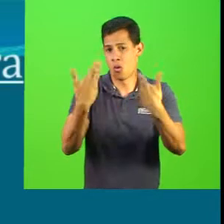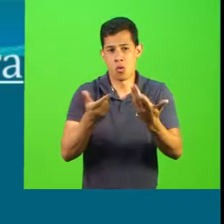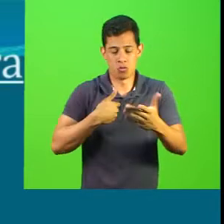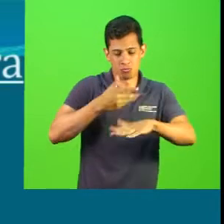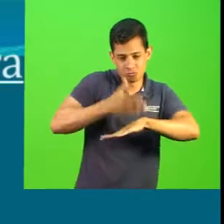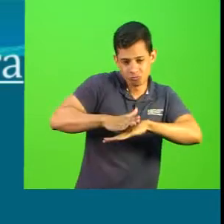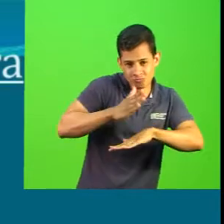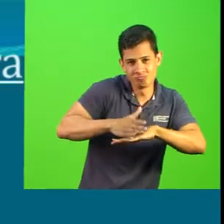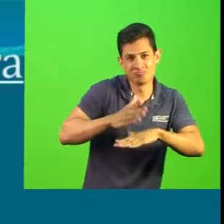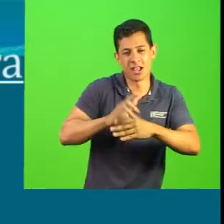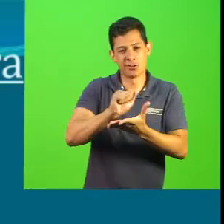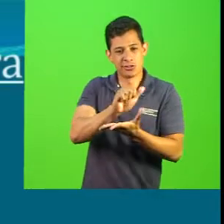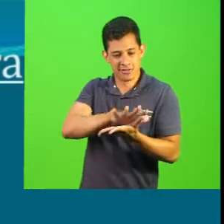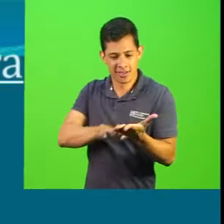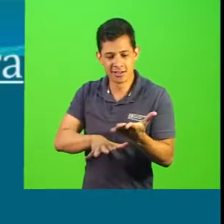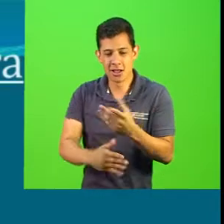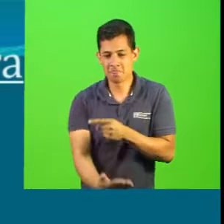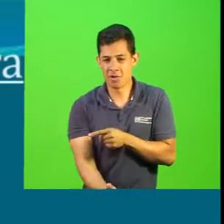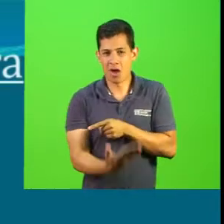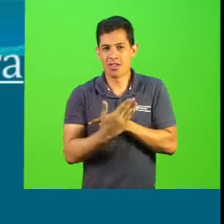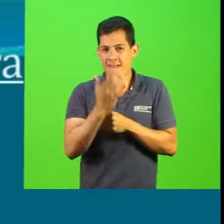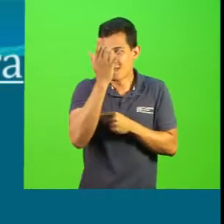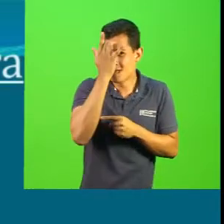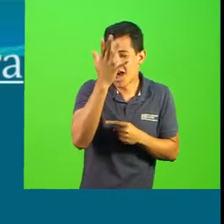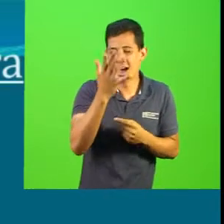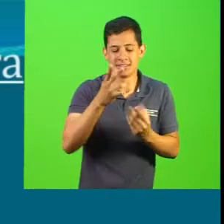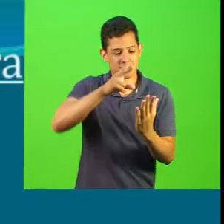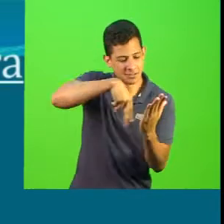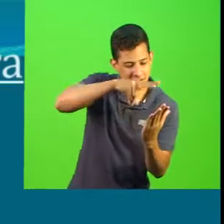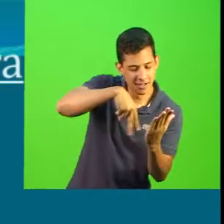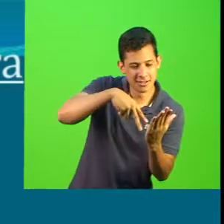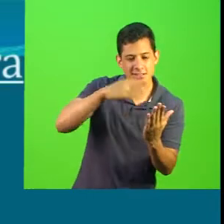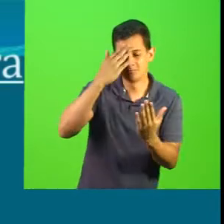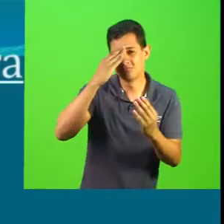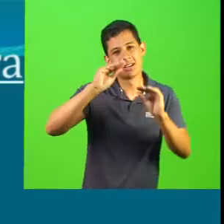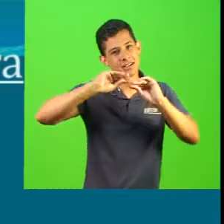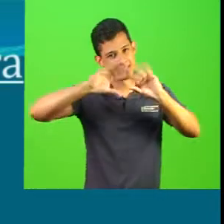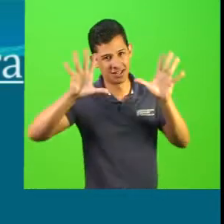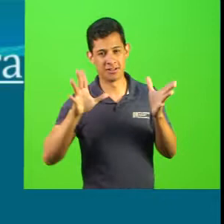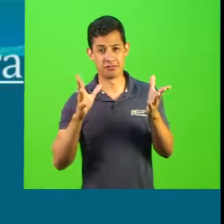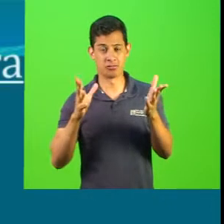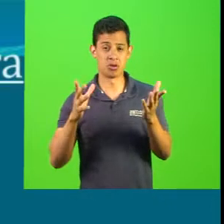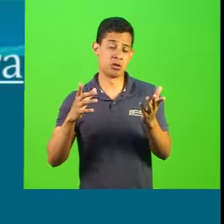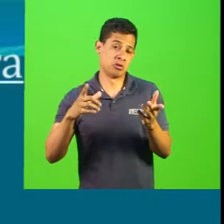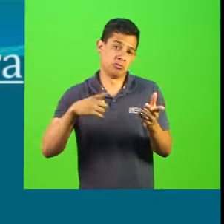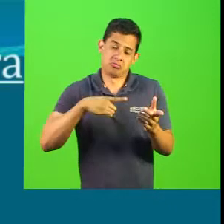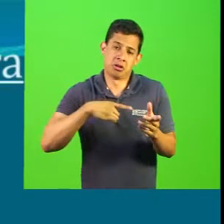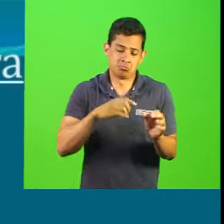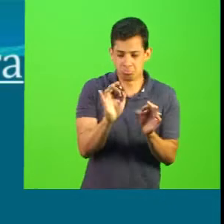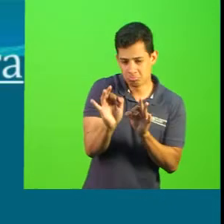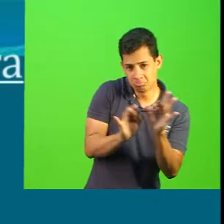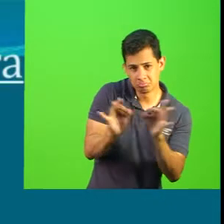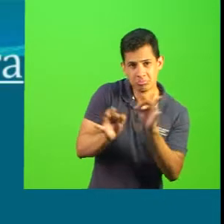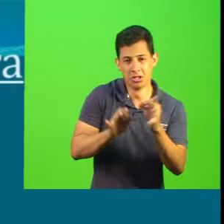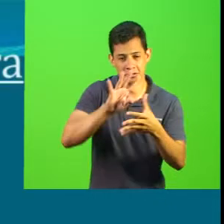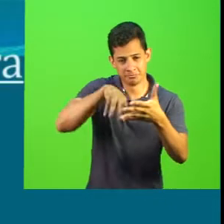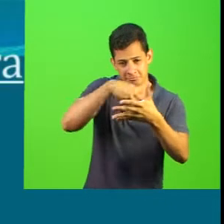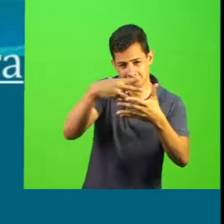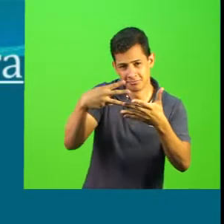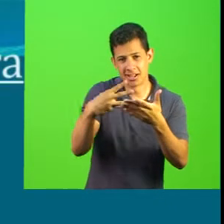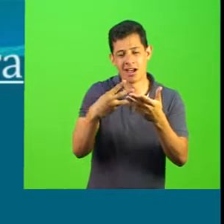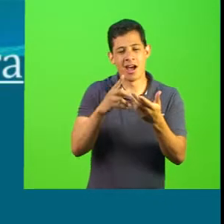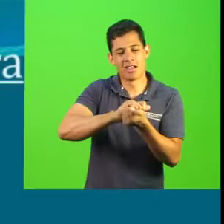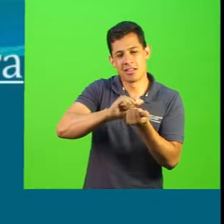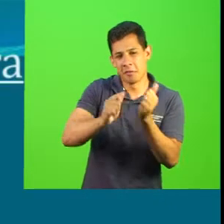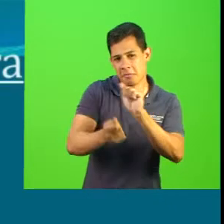ainda procedimentos ou atividades escolhidas para facilitar o processo de compreensão e leitura. São planos